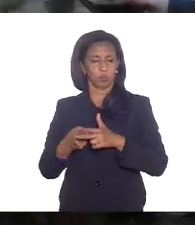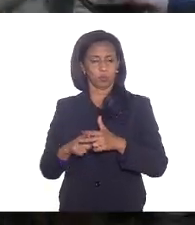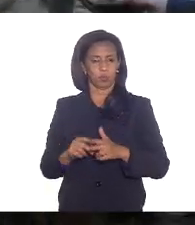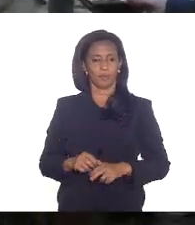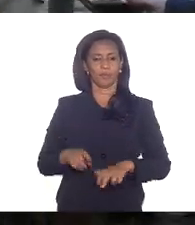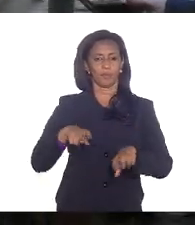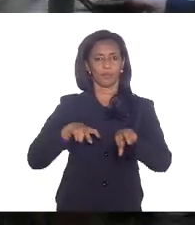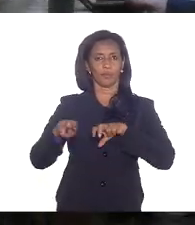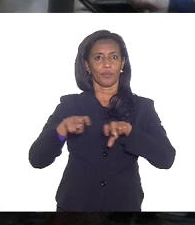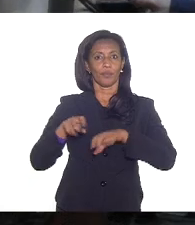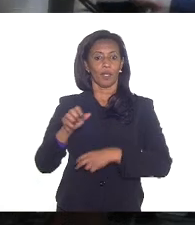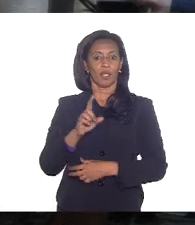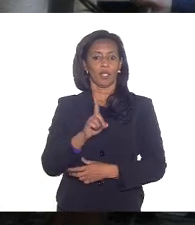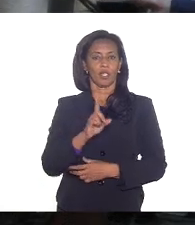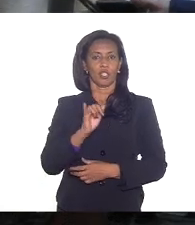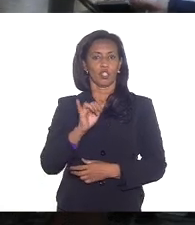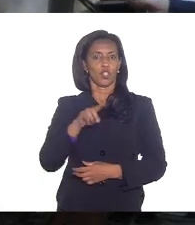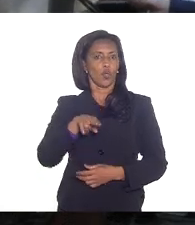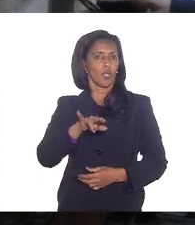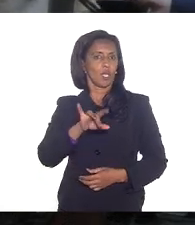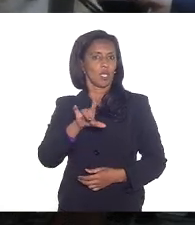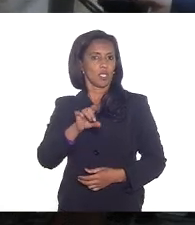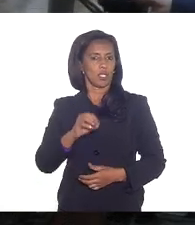transporte Deputado Dionísio Lins